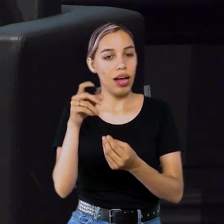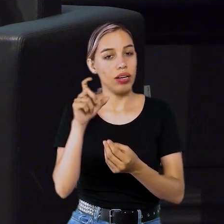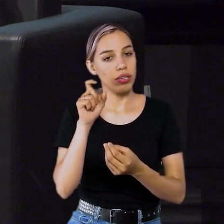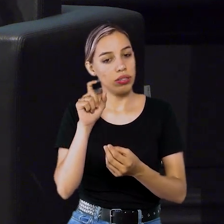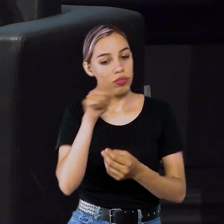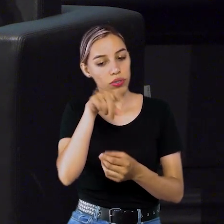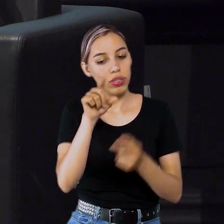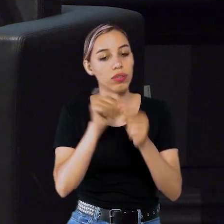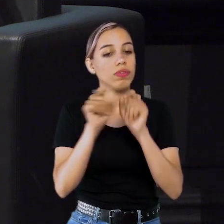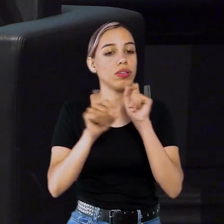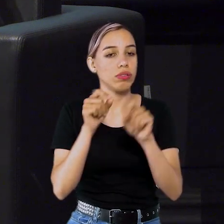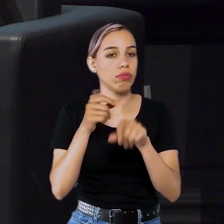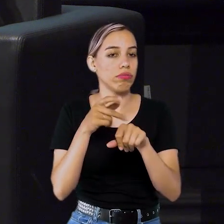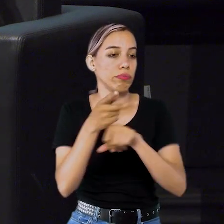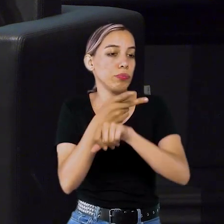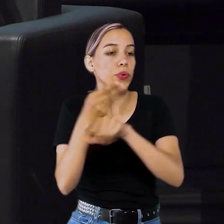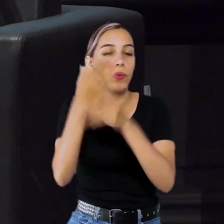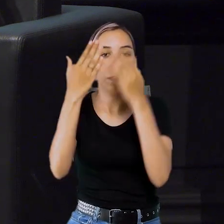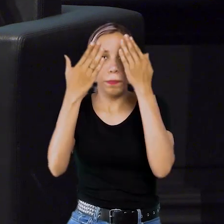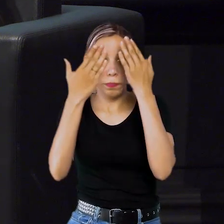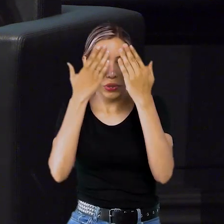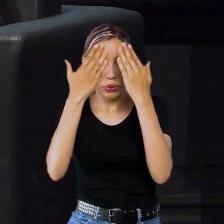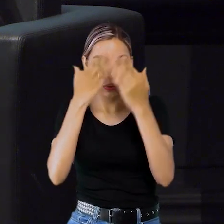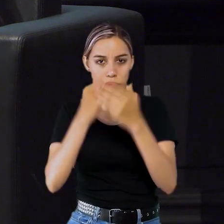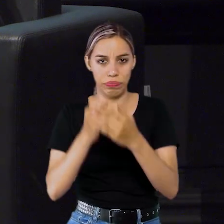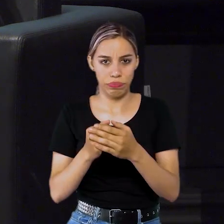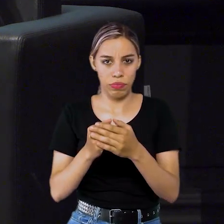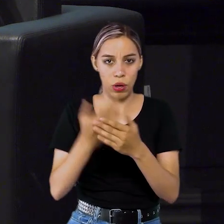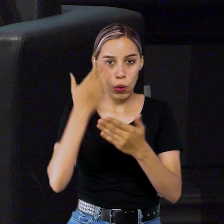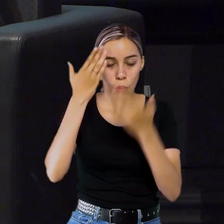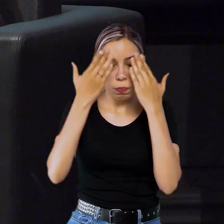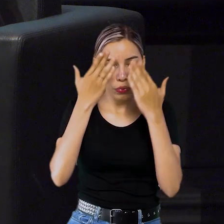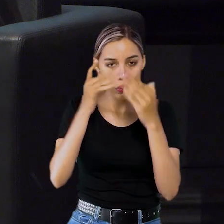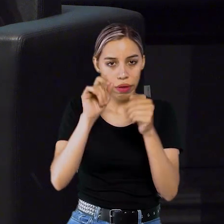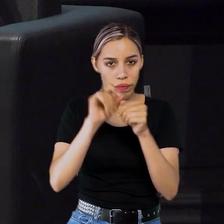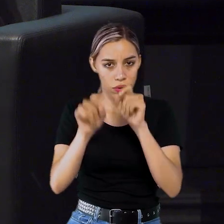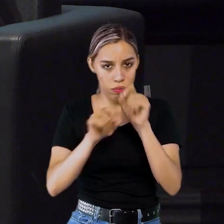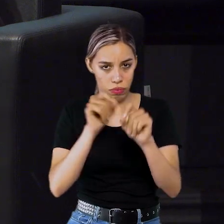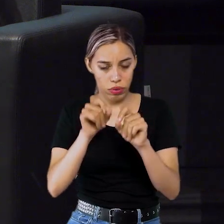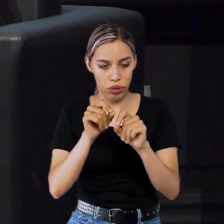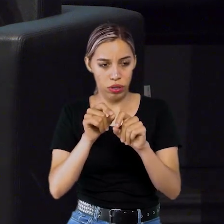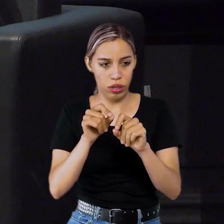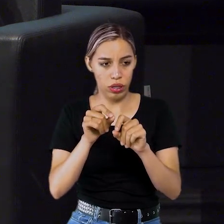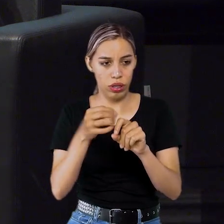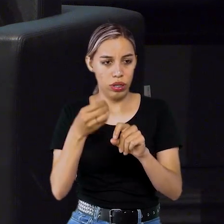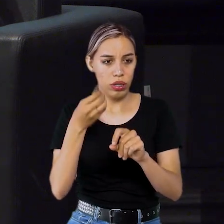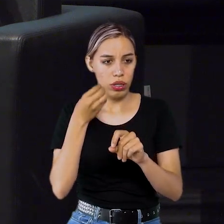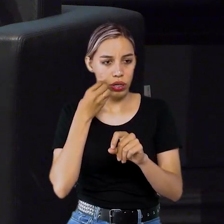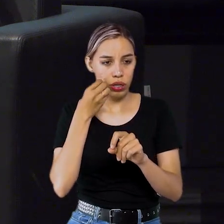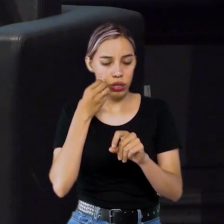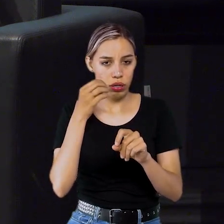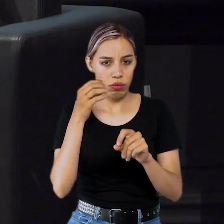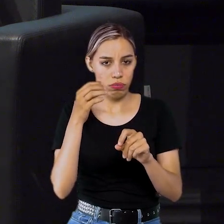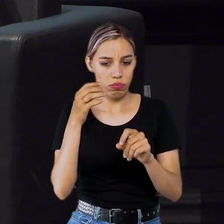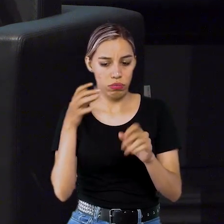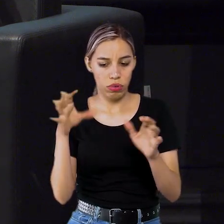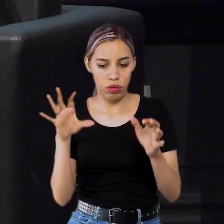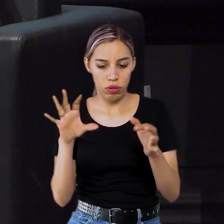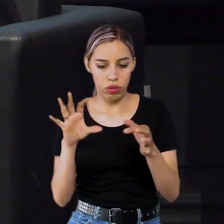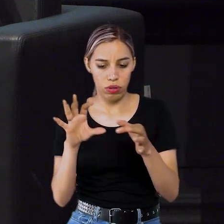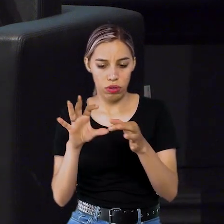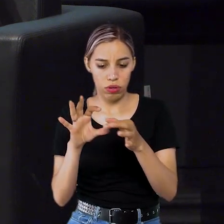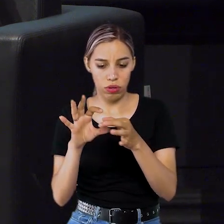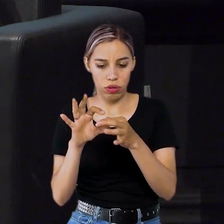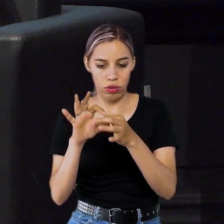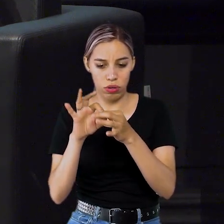nós, né, muitas vezes esse psicólogo, na verdade, é essa conexão com essas plantas,